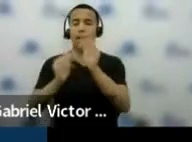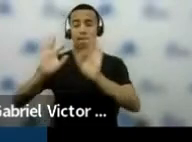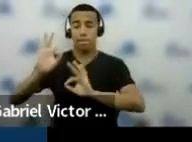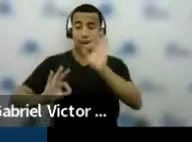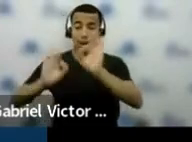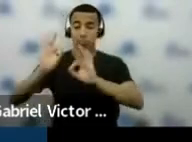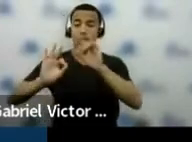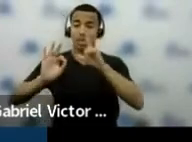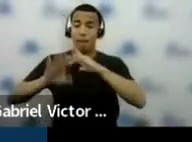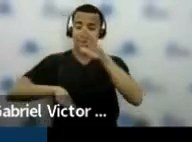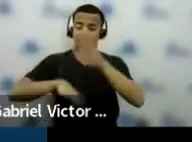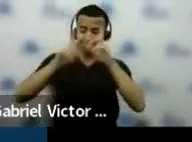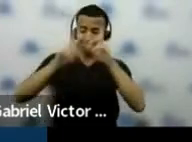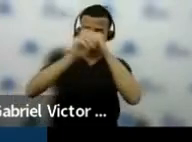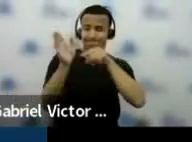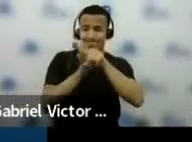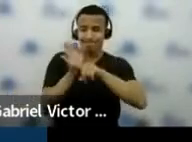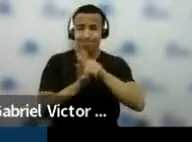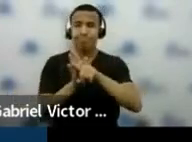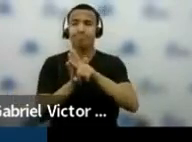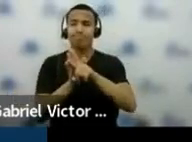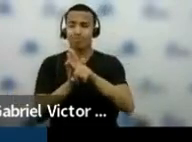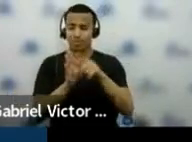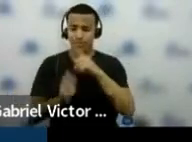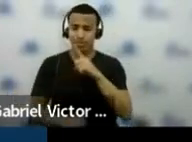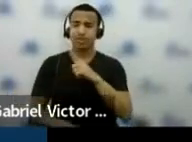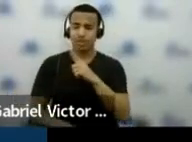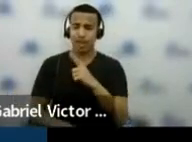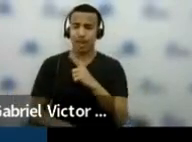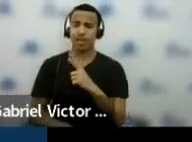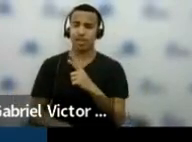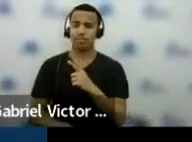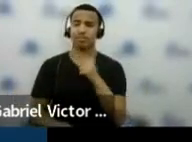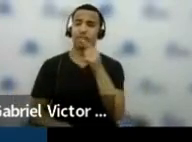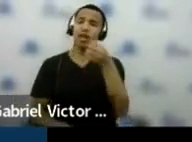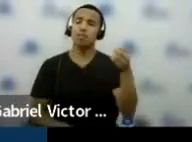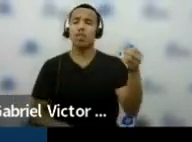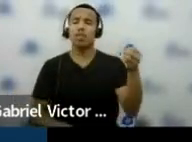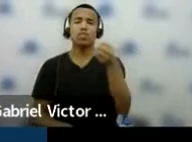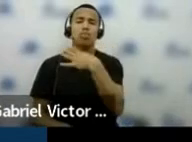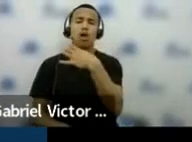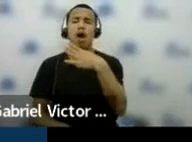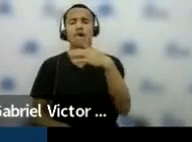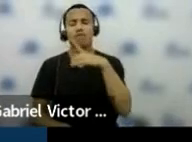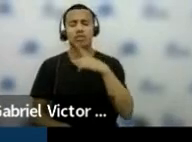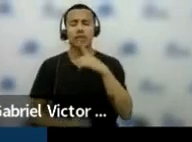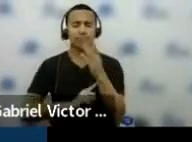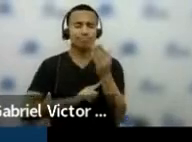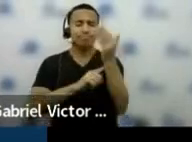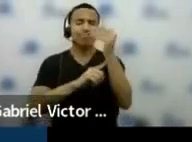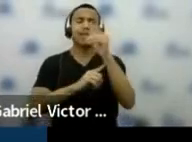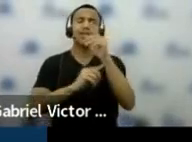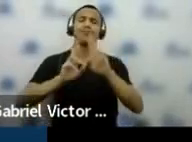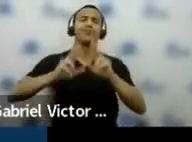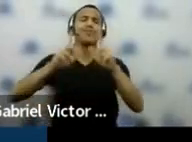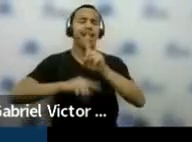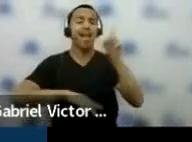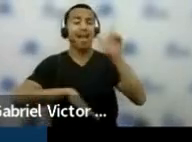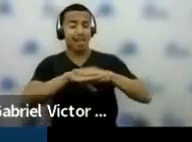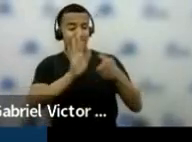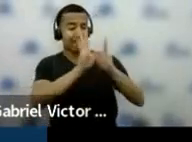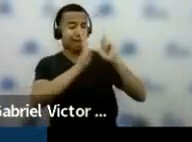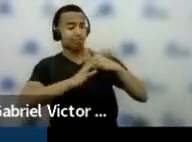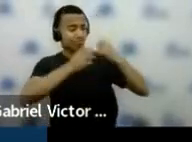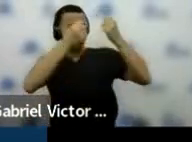mais complexos, como o Basic Funding Alliance. O Basic Funding Alliance é uma nova modalidade da Embrapi, diferente daquela que eu mostrei